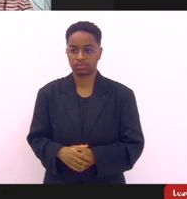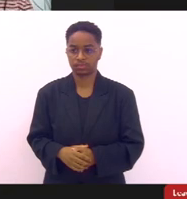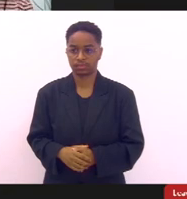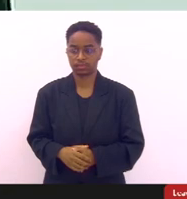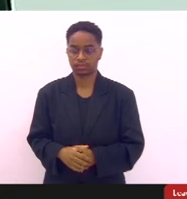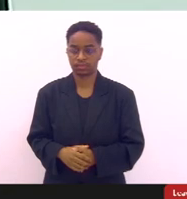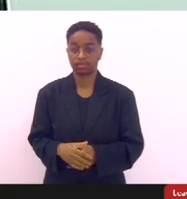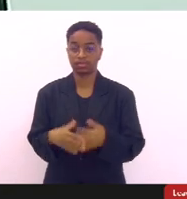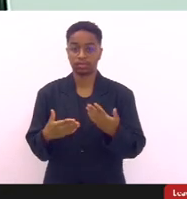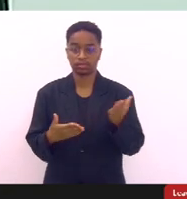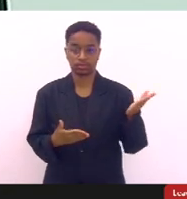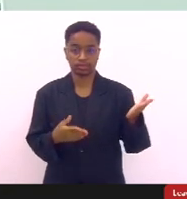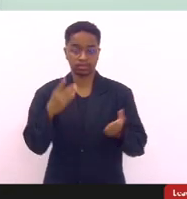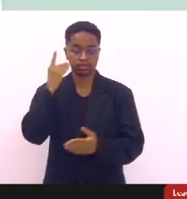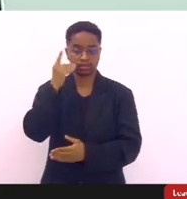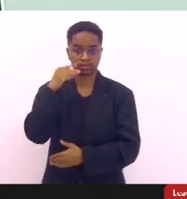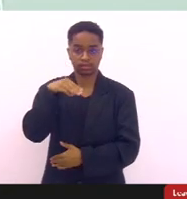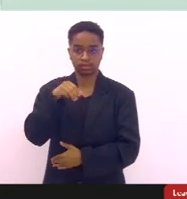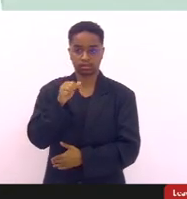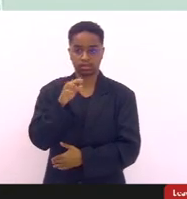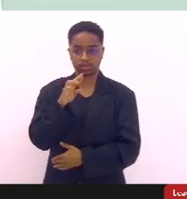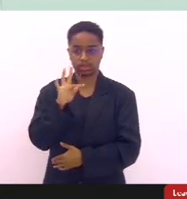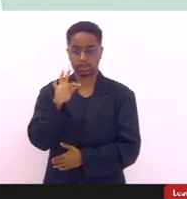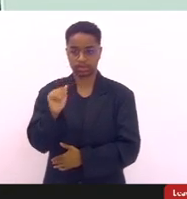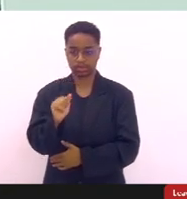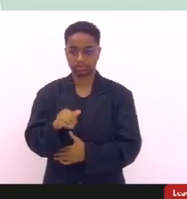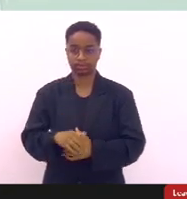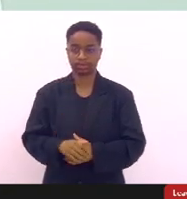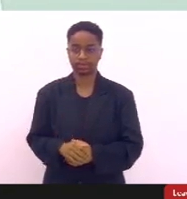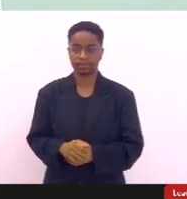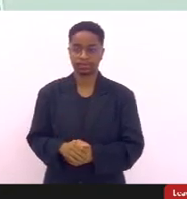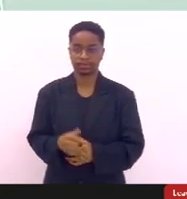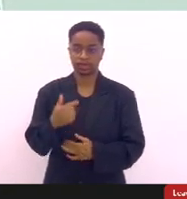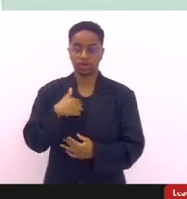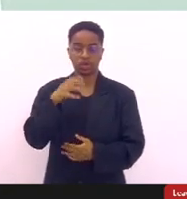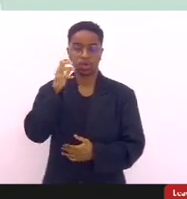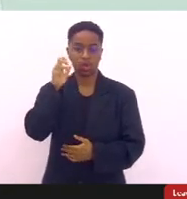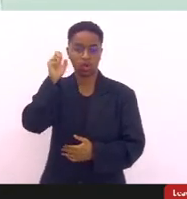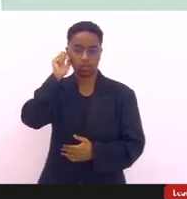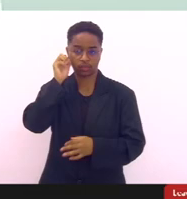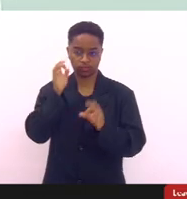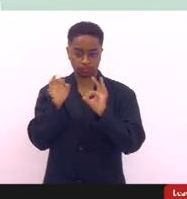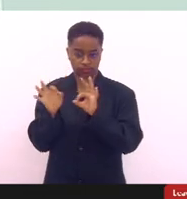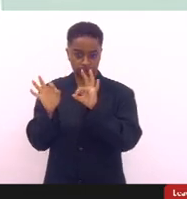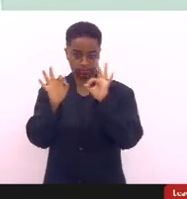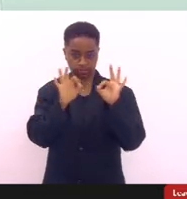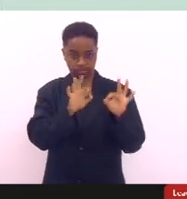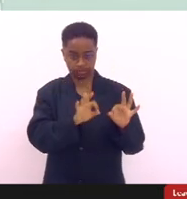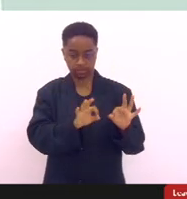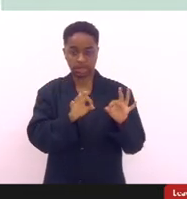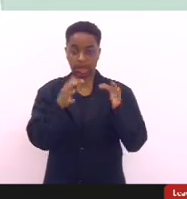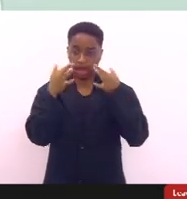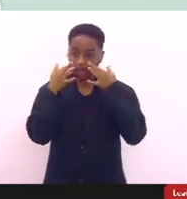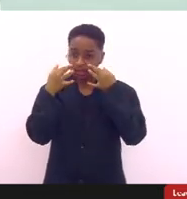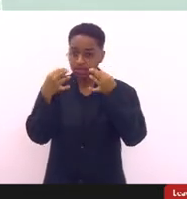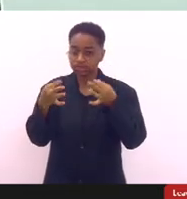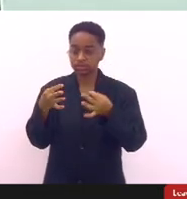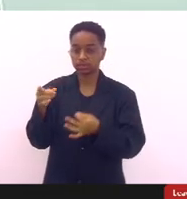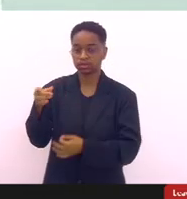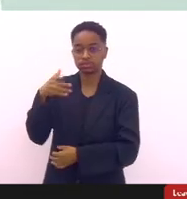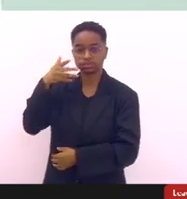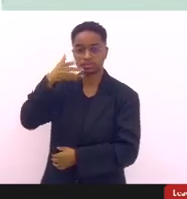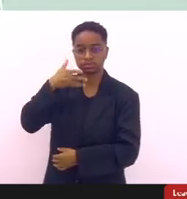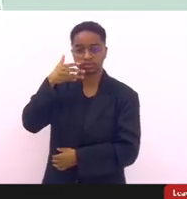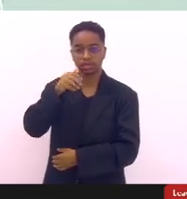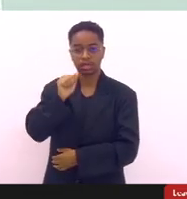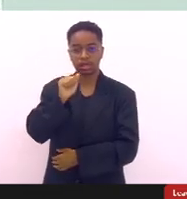Deputada Marta Rocha, eu ouvi com muita atenção a explanação da doutora